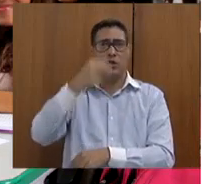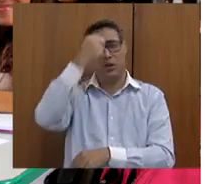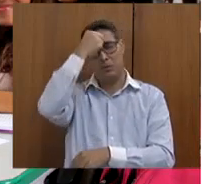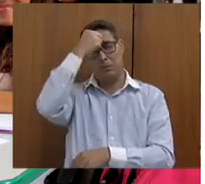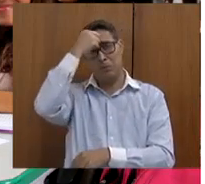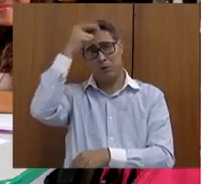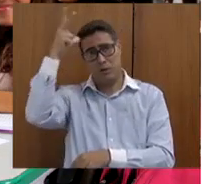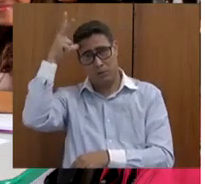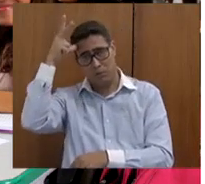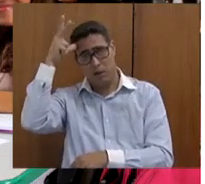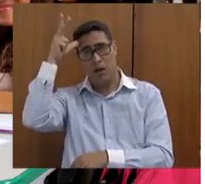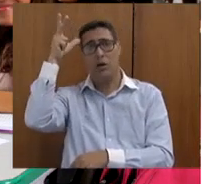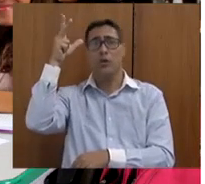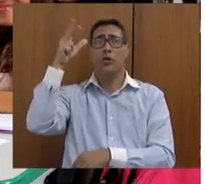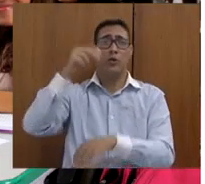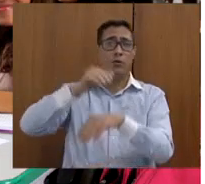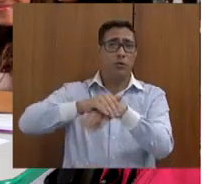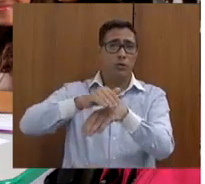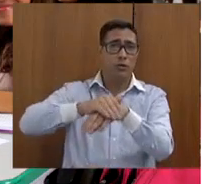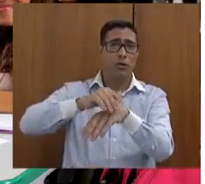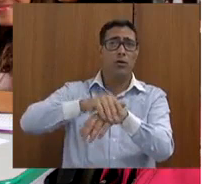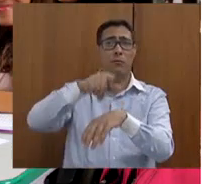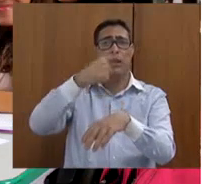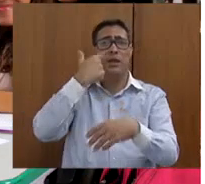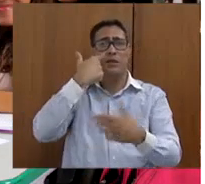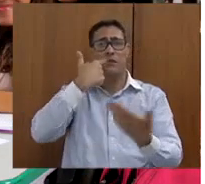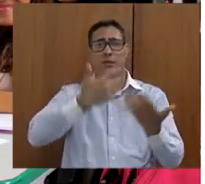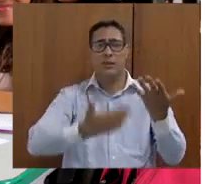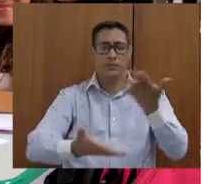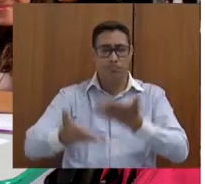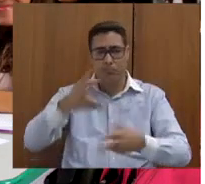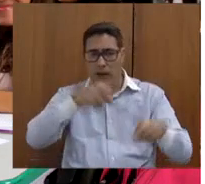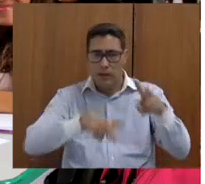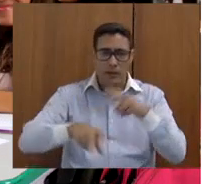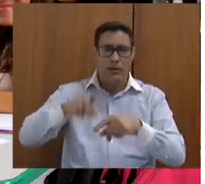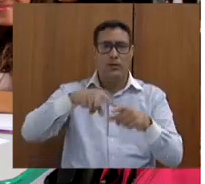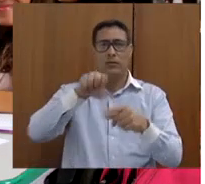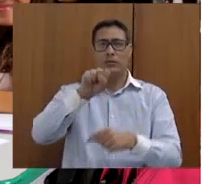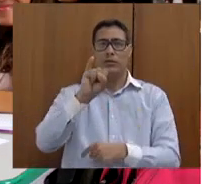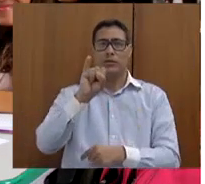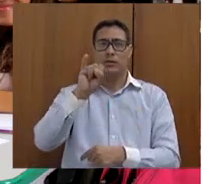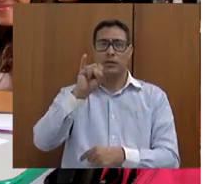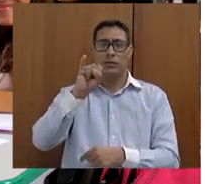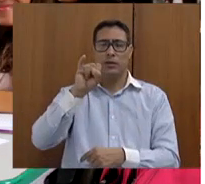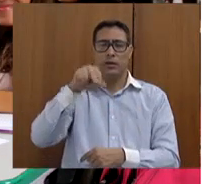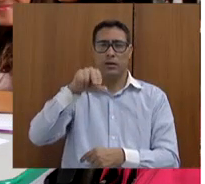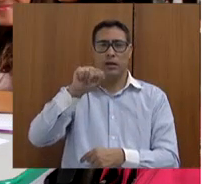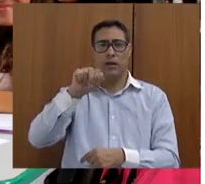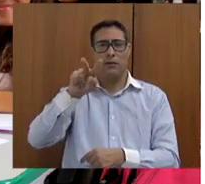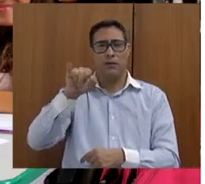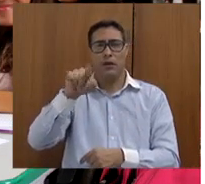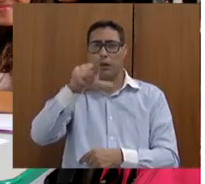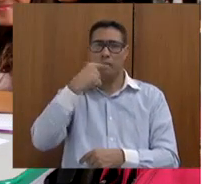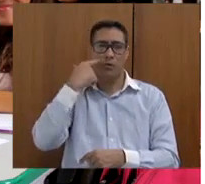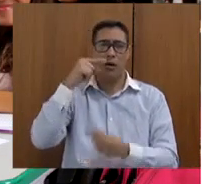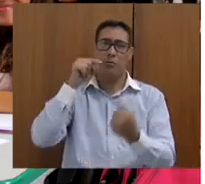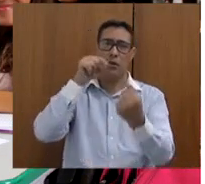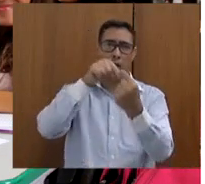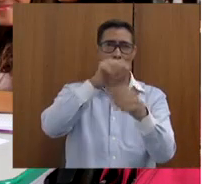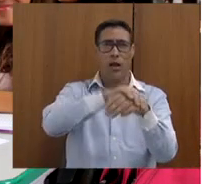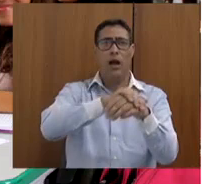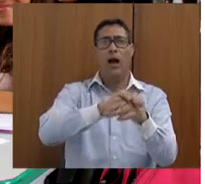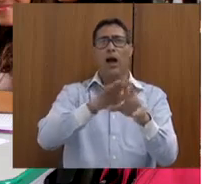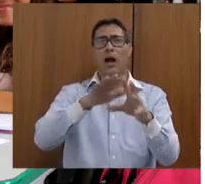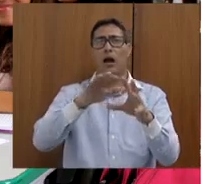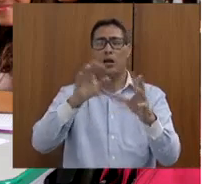Municipal a interpretação das avaliações de simave que são aplicadas então a rede Municipal terá acesso